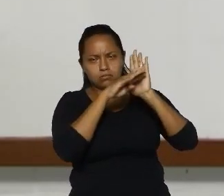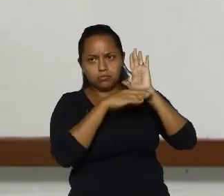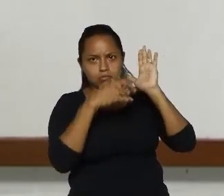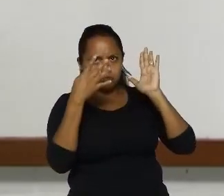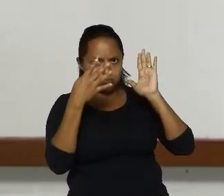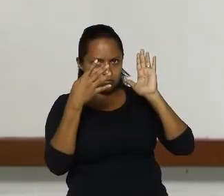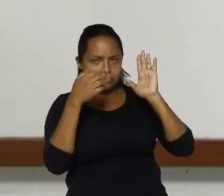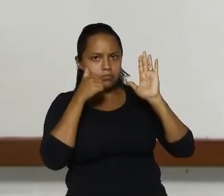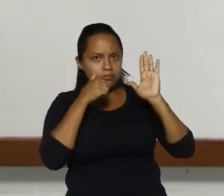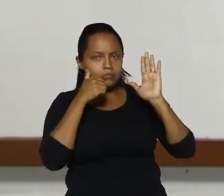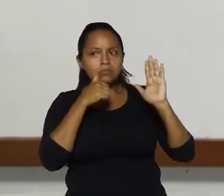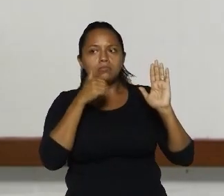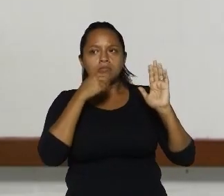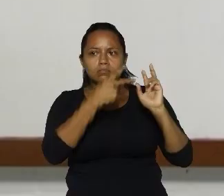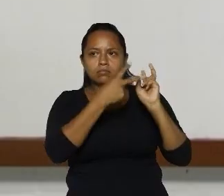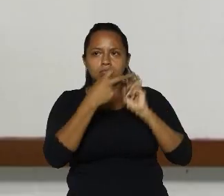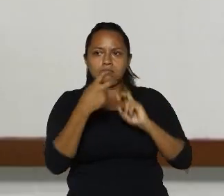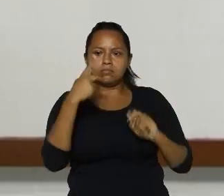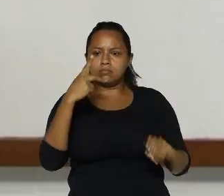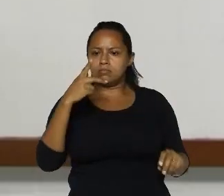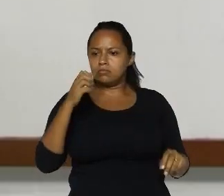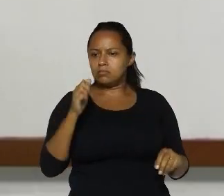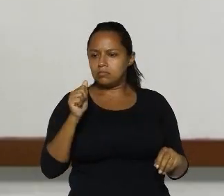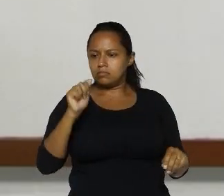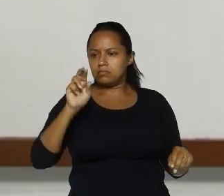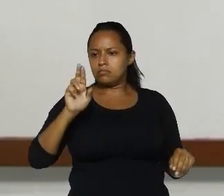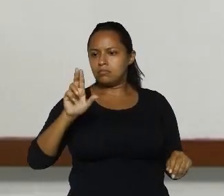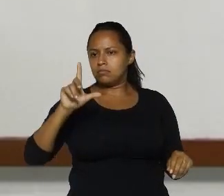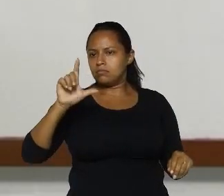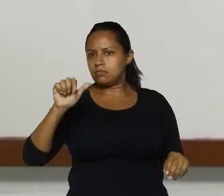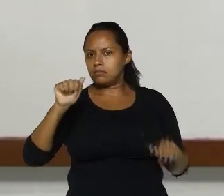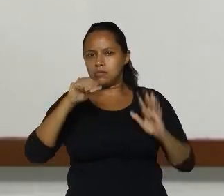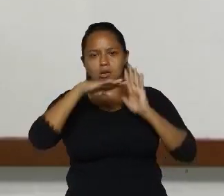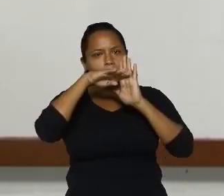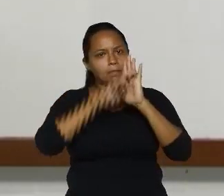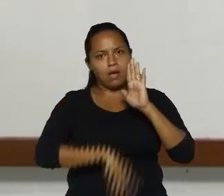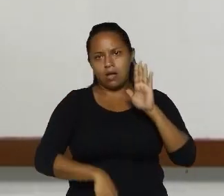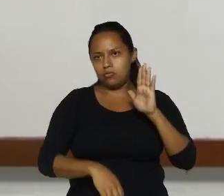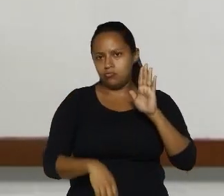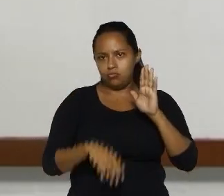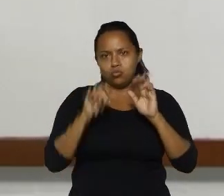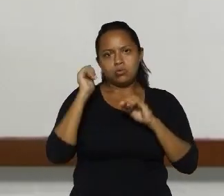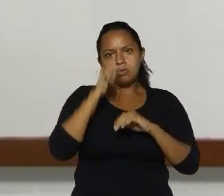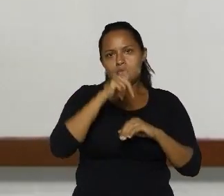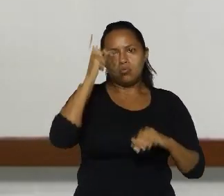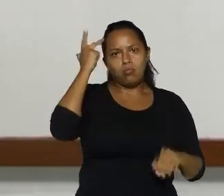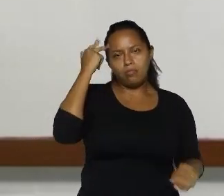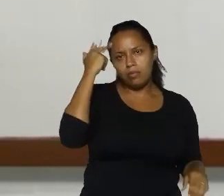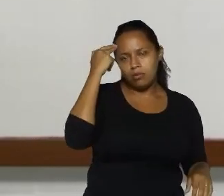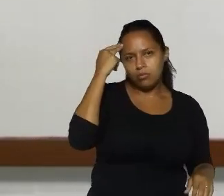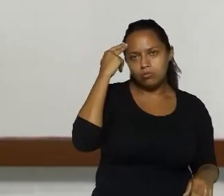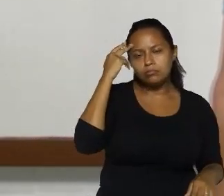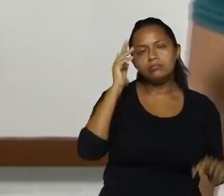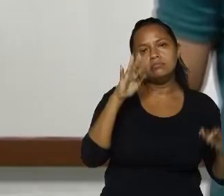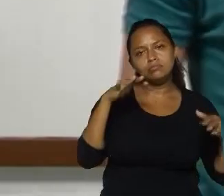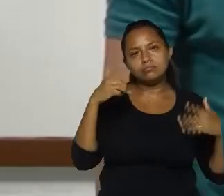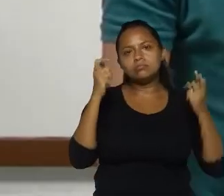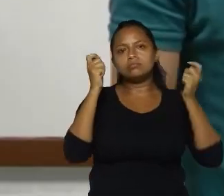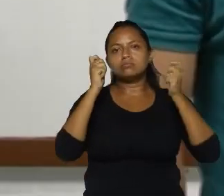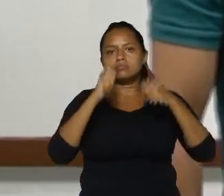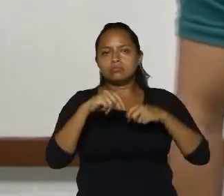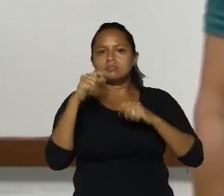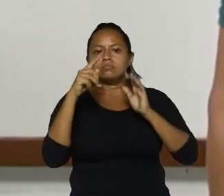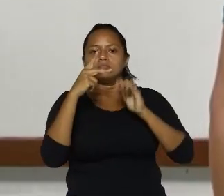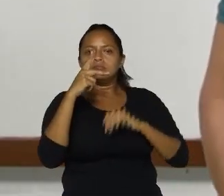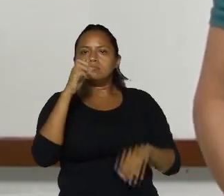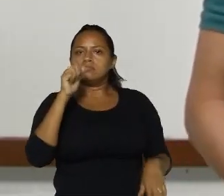amigas, vocês vão perceber que Paula está com o número de hemácias abaixo do normal. Então é possível